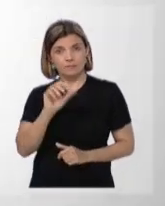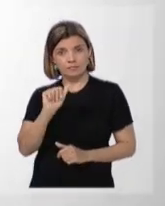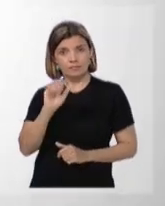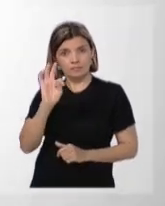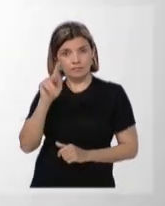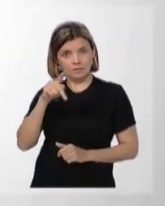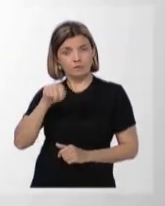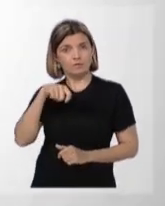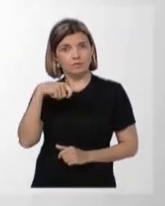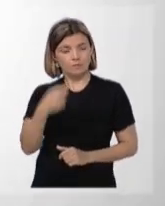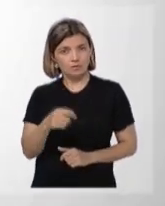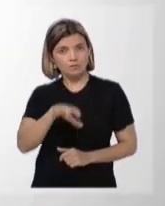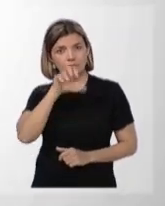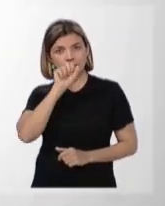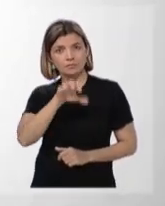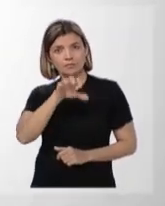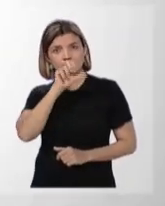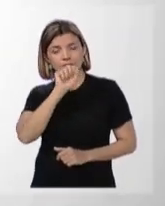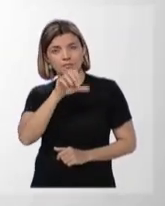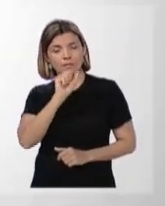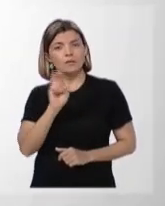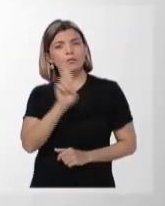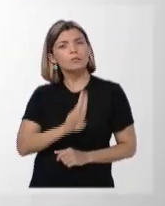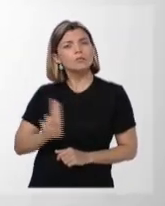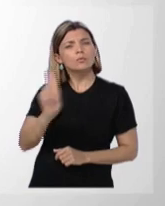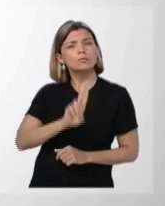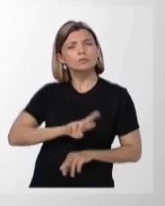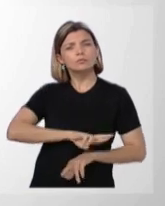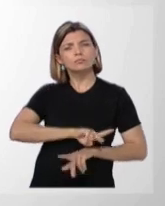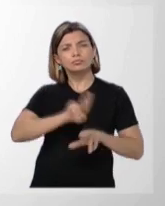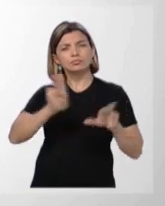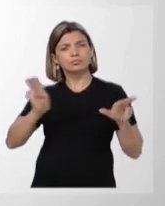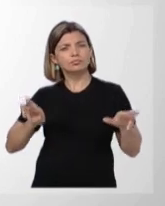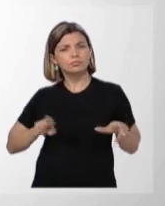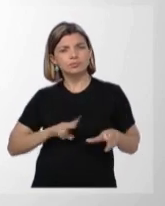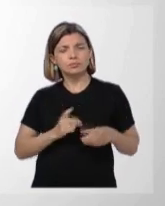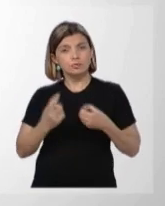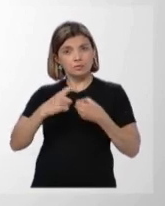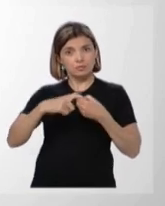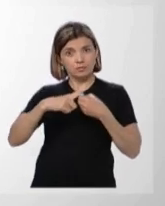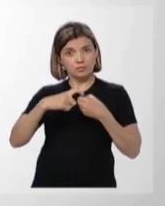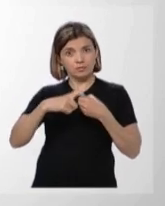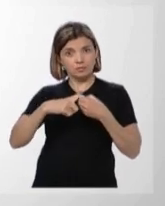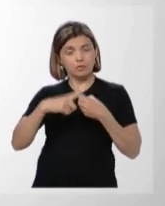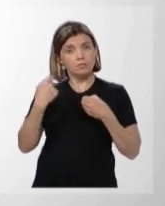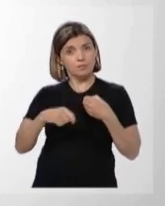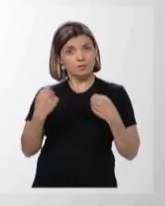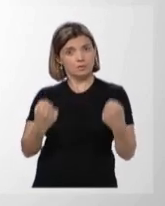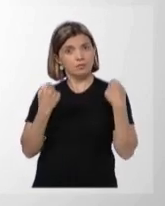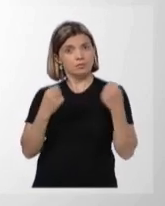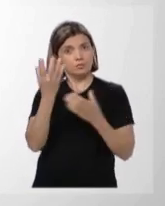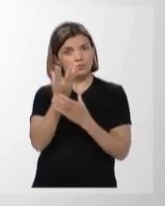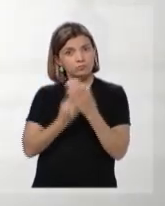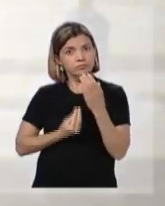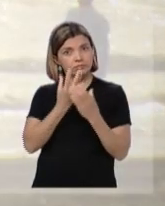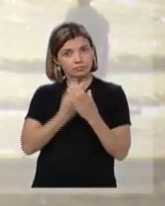O ATP produzido durante a respiração é utilizado nos diversos processos celulares que requerem